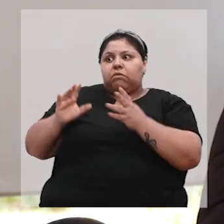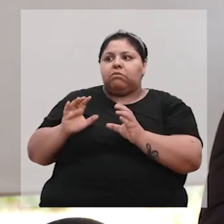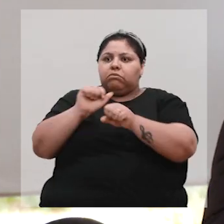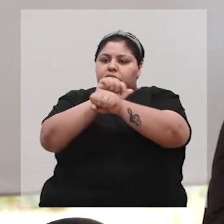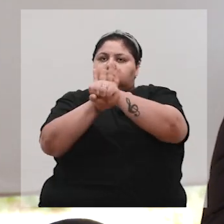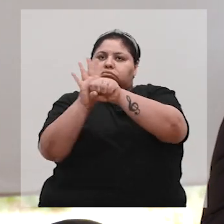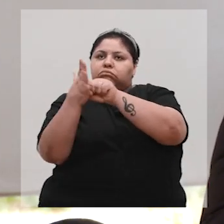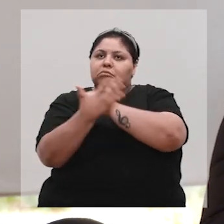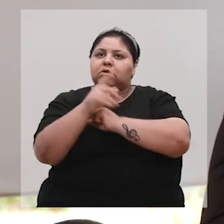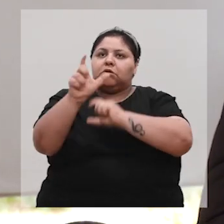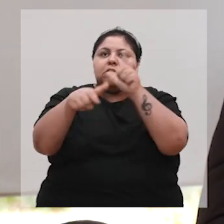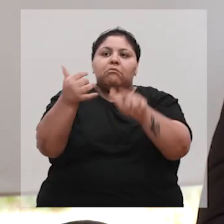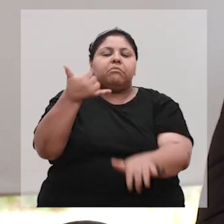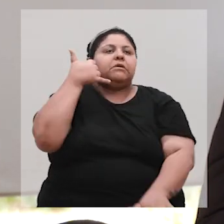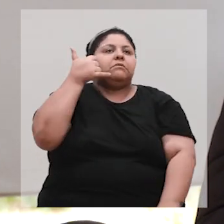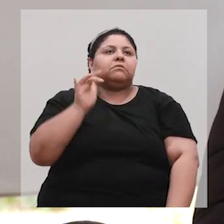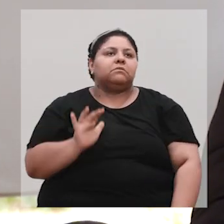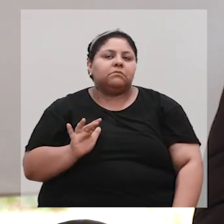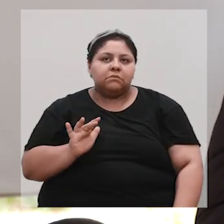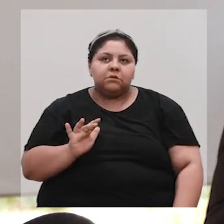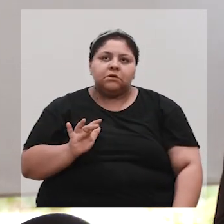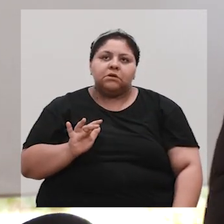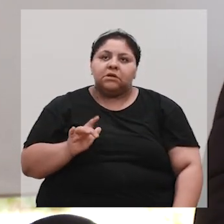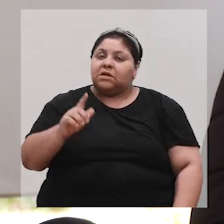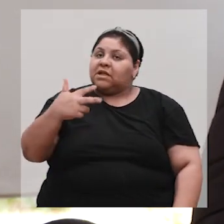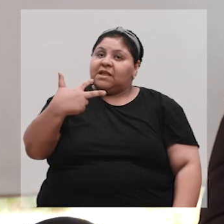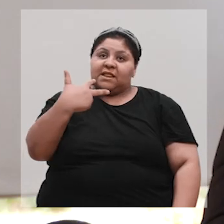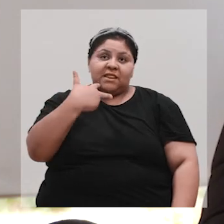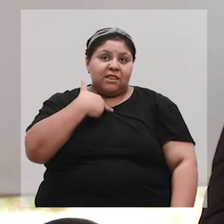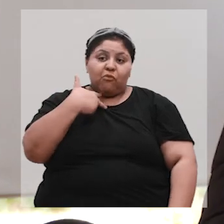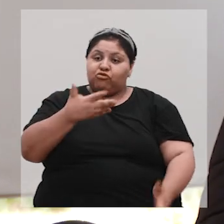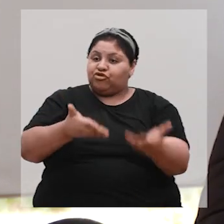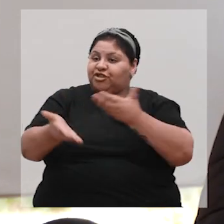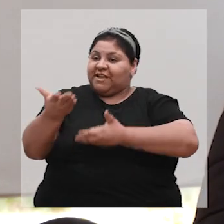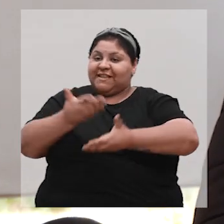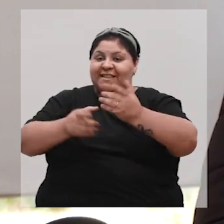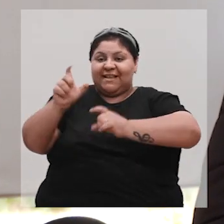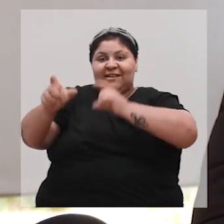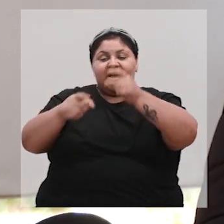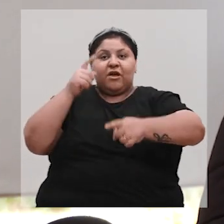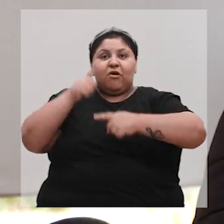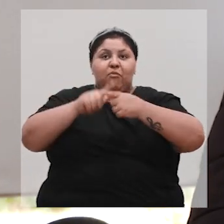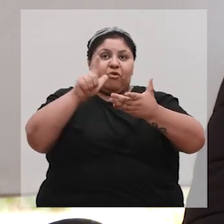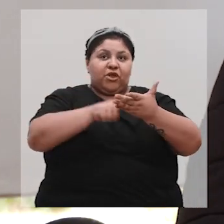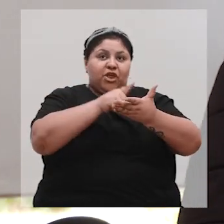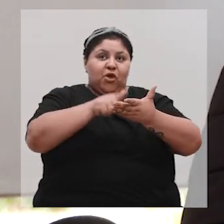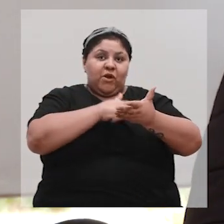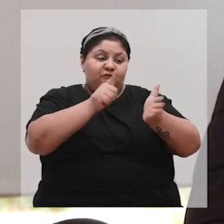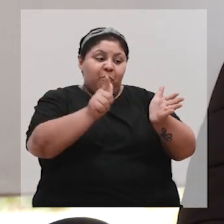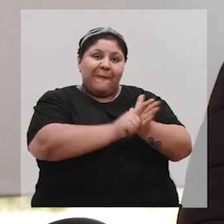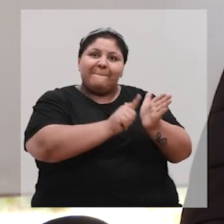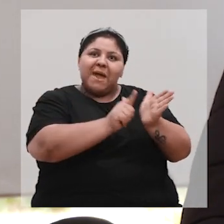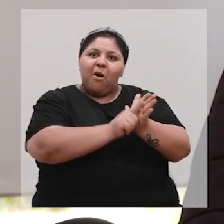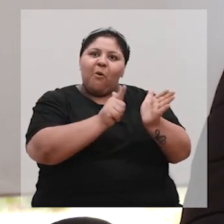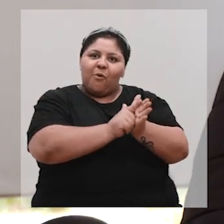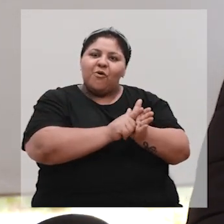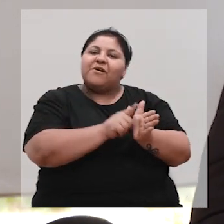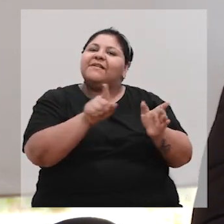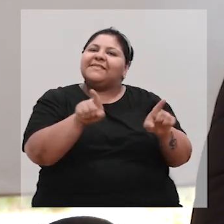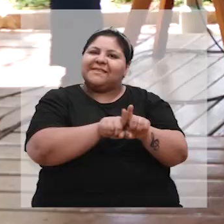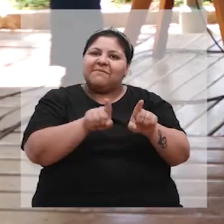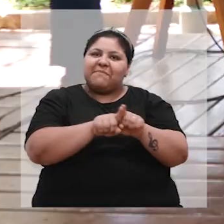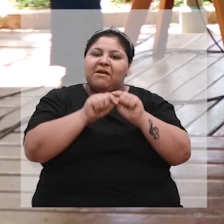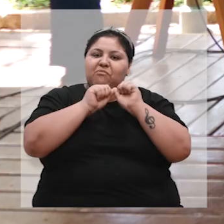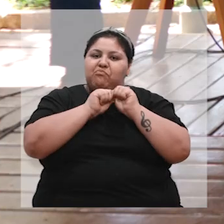muito isso na pandemia, o pessoal nos ligando, porque a gente não podia atender público, né? Até porque o livro, o papel transmite. E